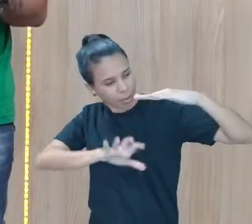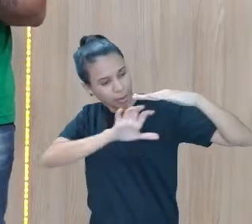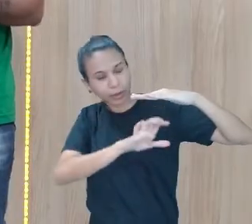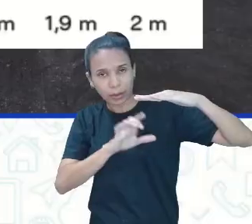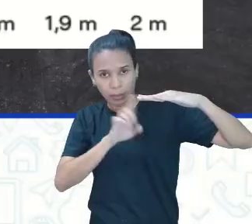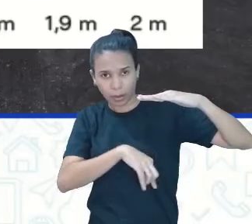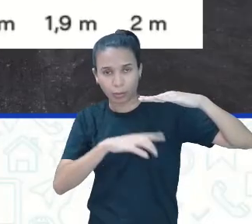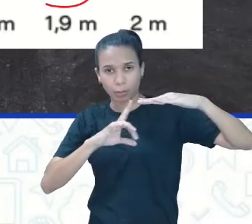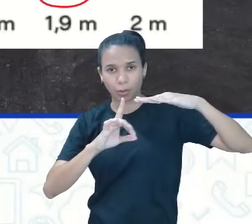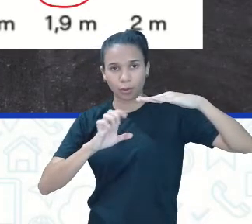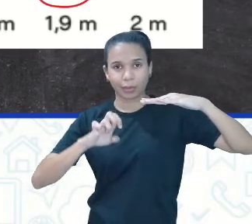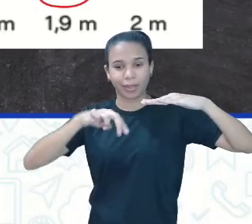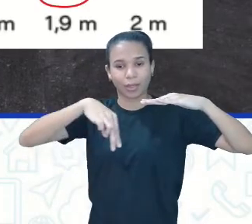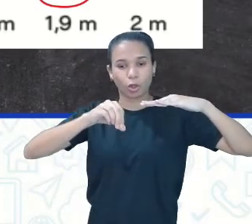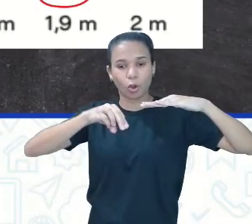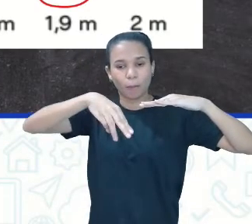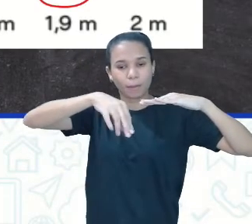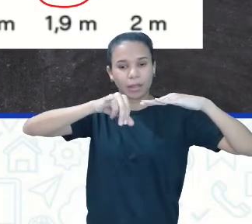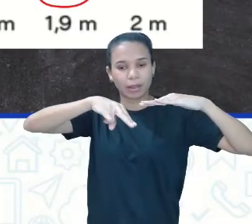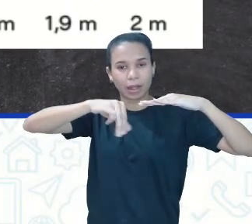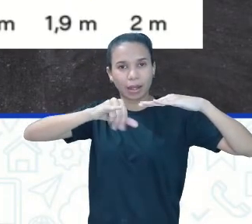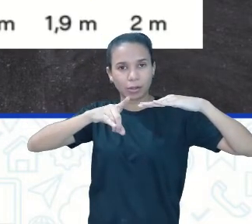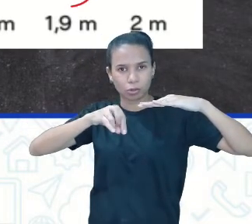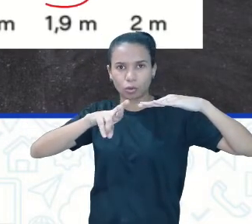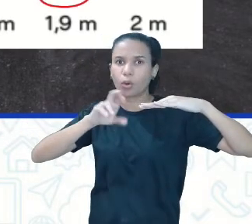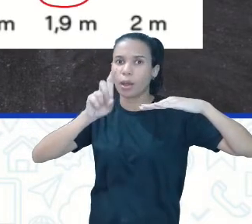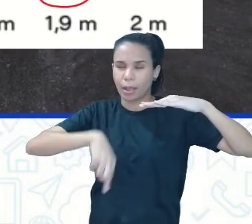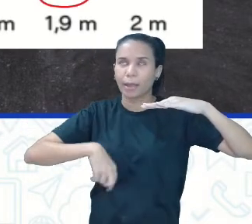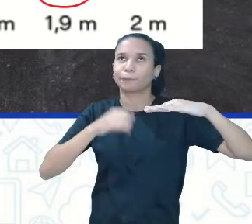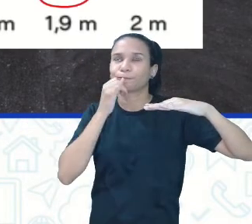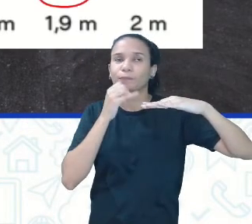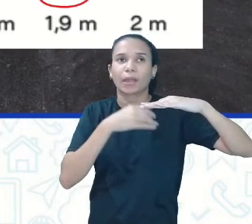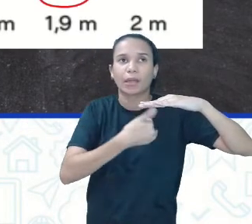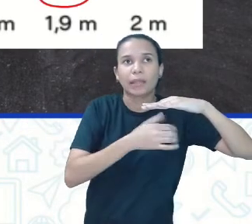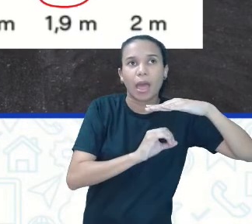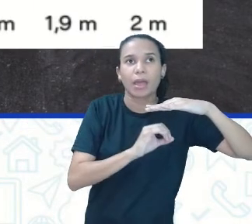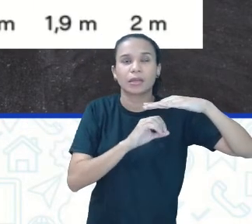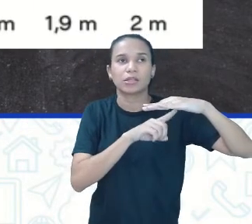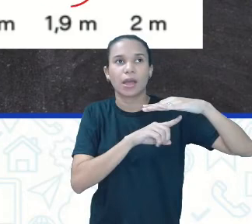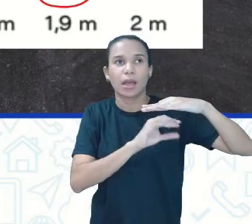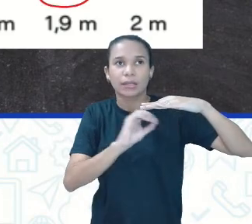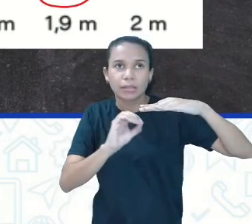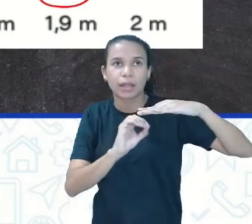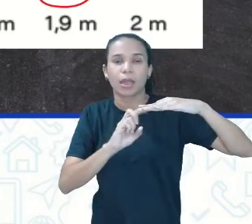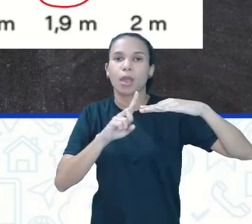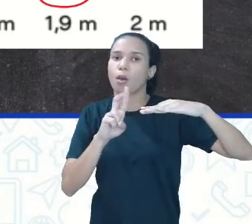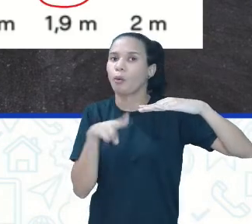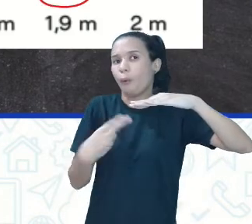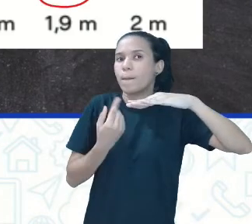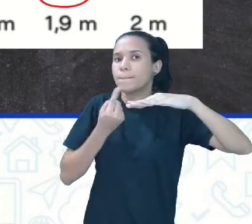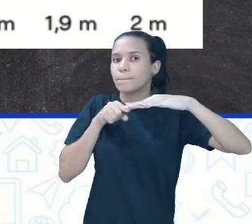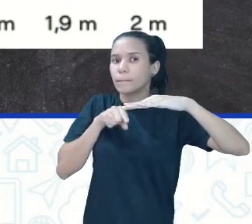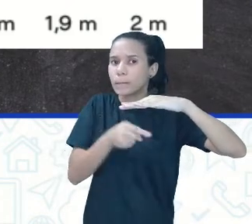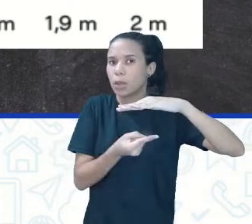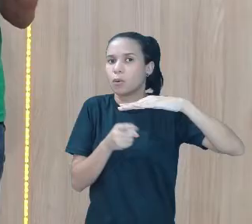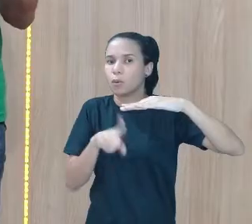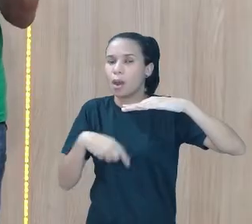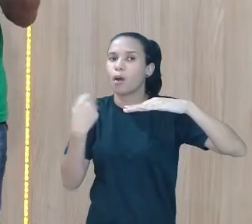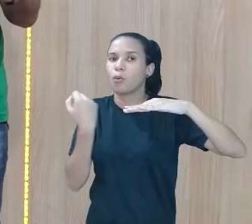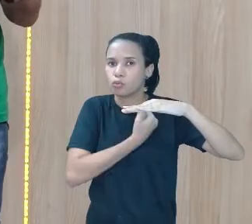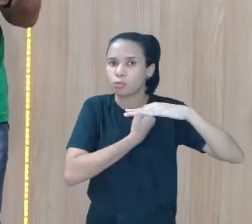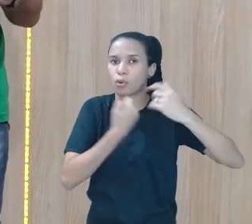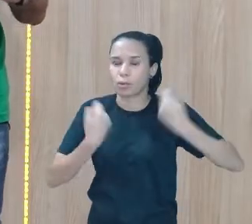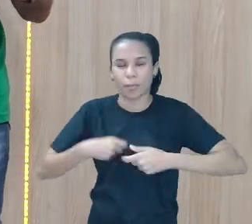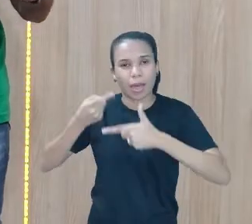o denominador, ele é um múltiplo de 10. Ele é 10, ou ele é 100, ou ele é 1000, algum número